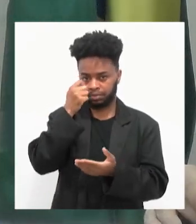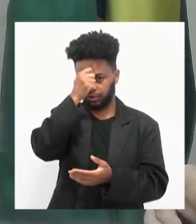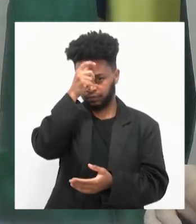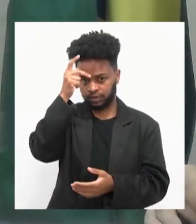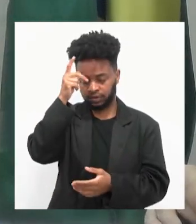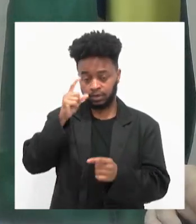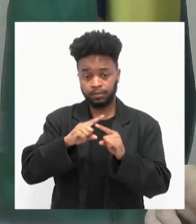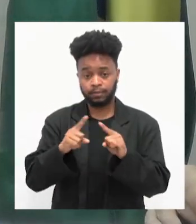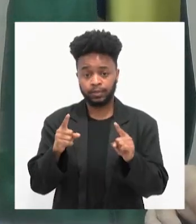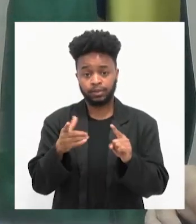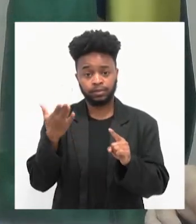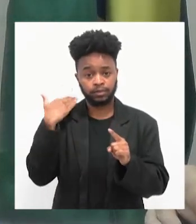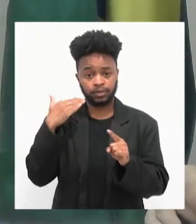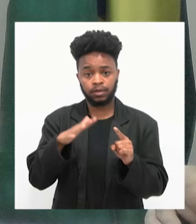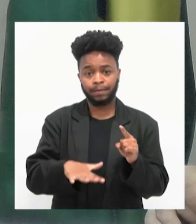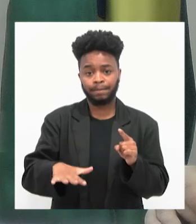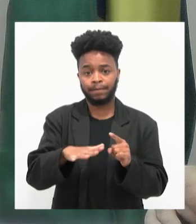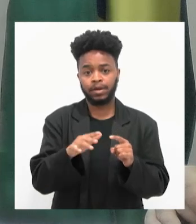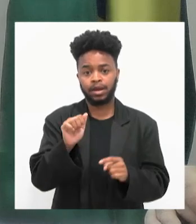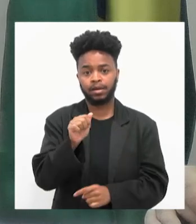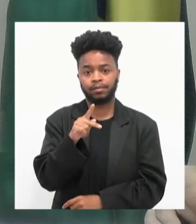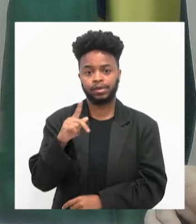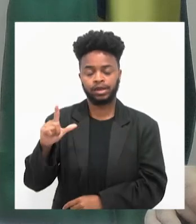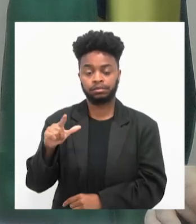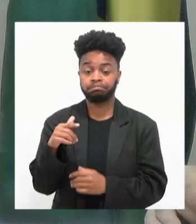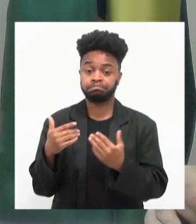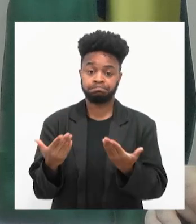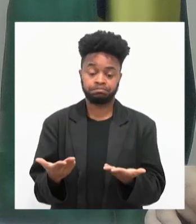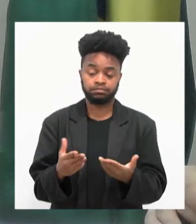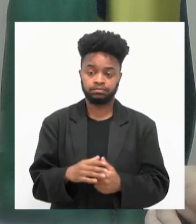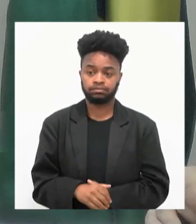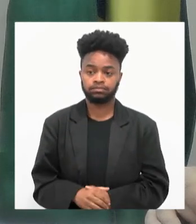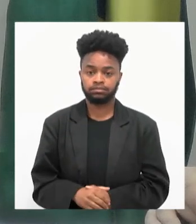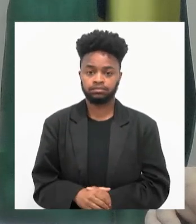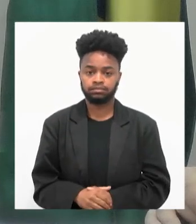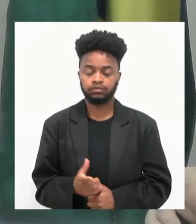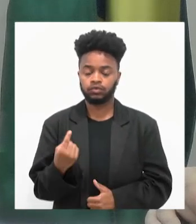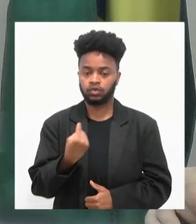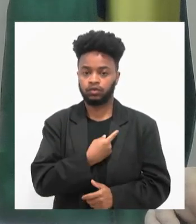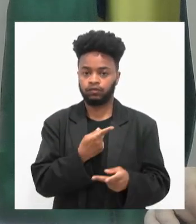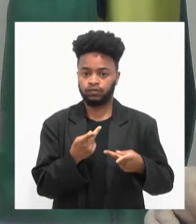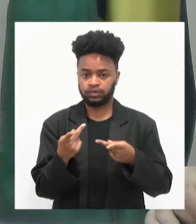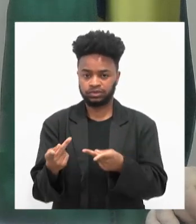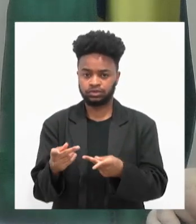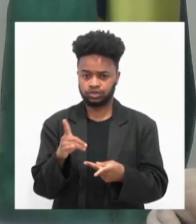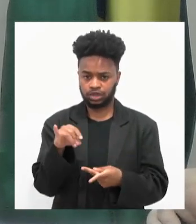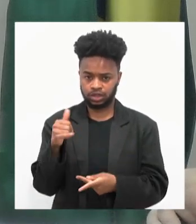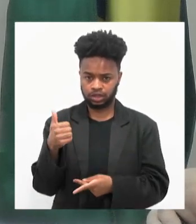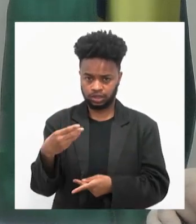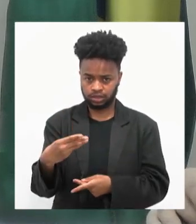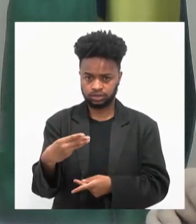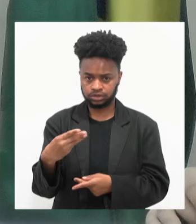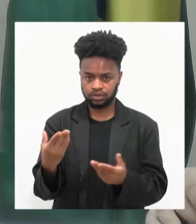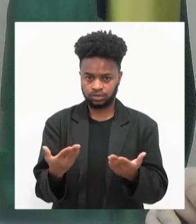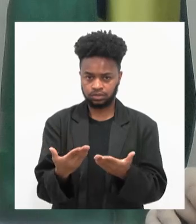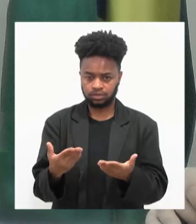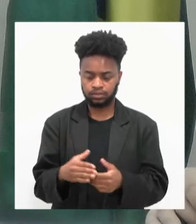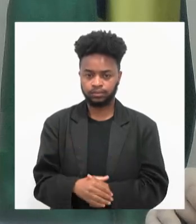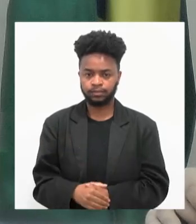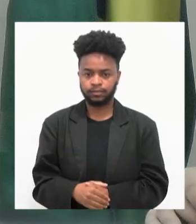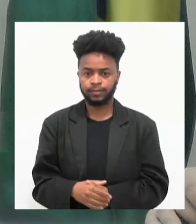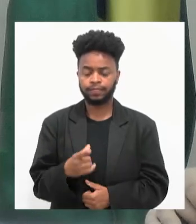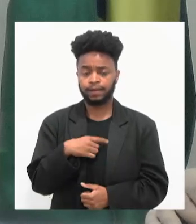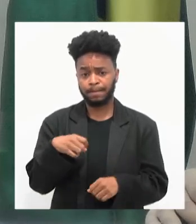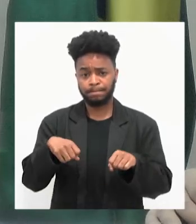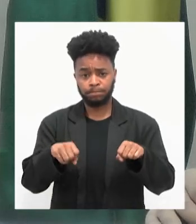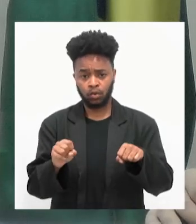o pátio da PL. E aí, presidente, né, nós fomos lá, agora dia 13 desse mês. O que mais tem lá é moto e